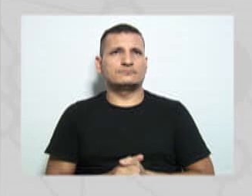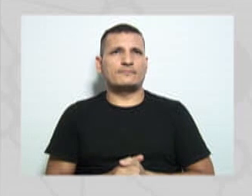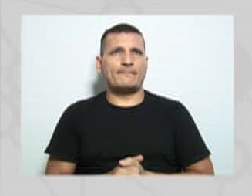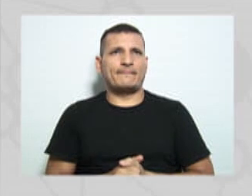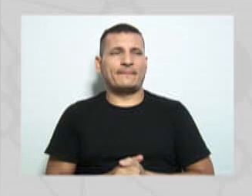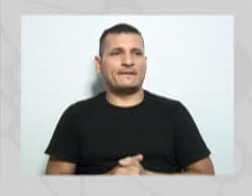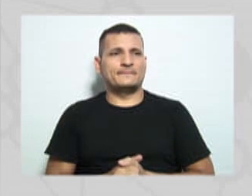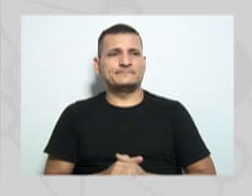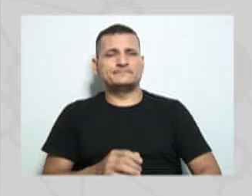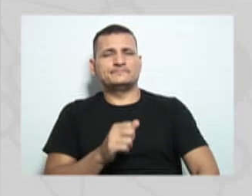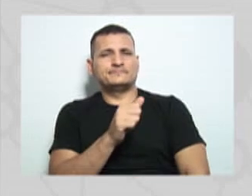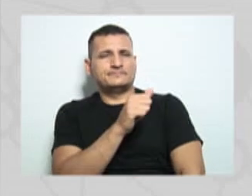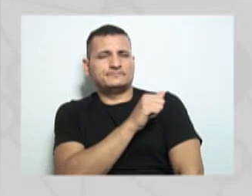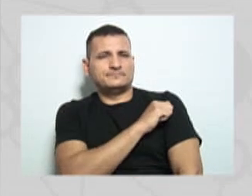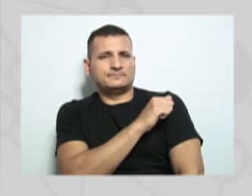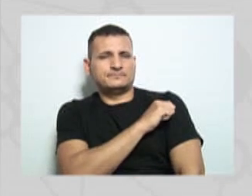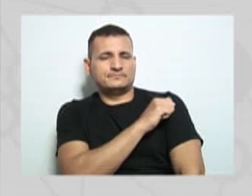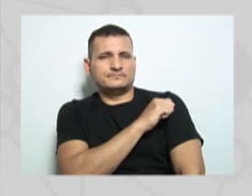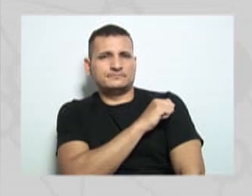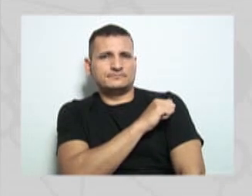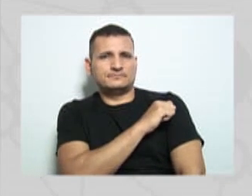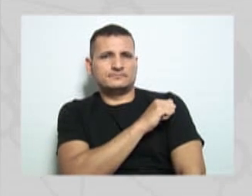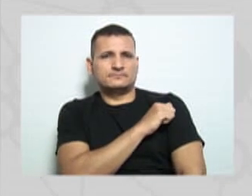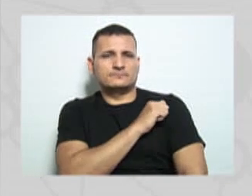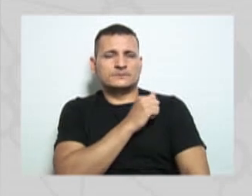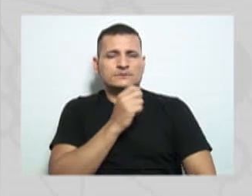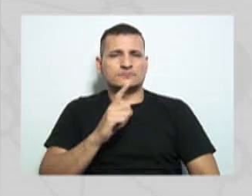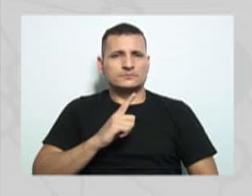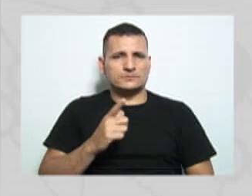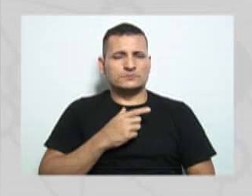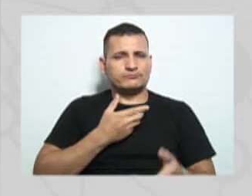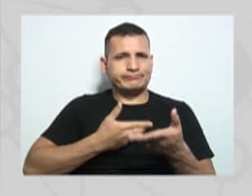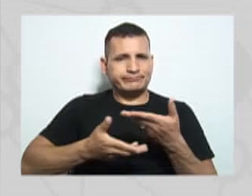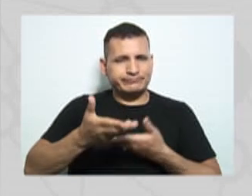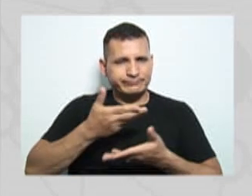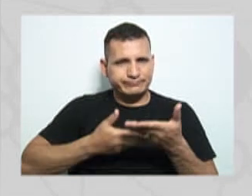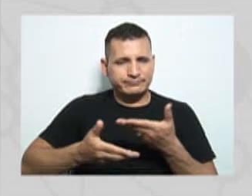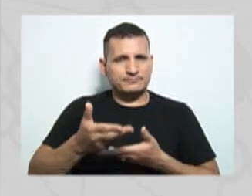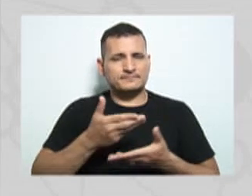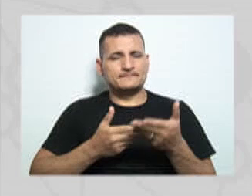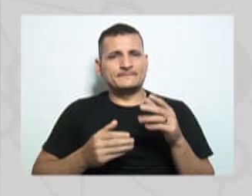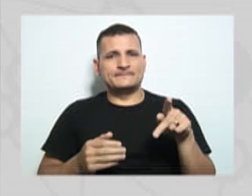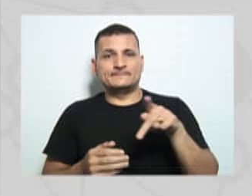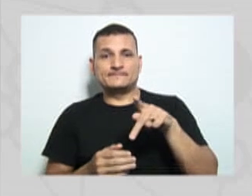professora. Os alunos estão participando.